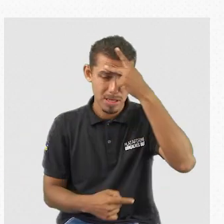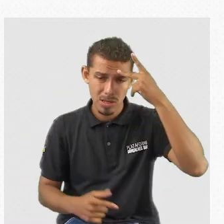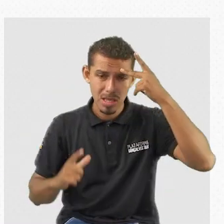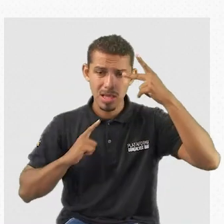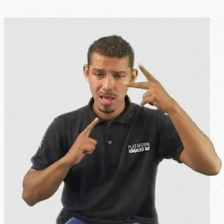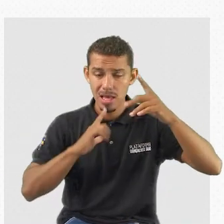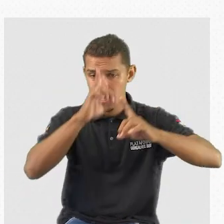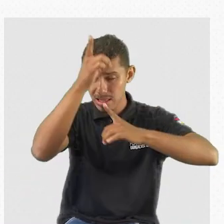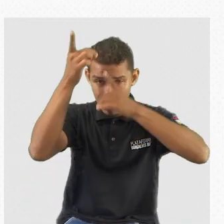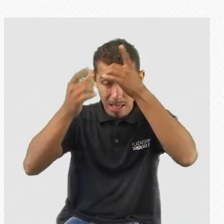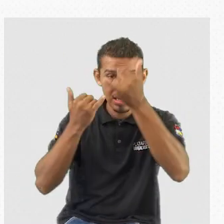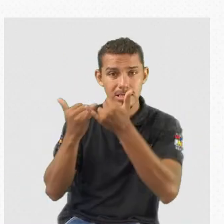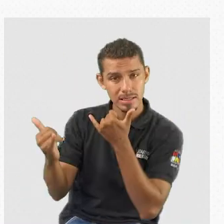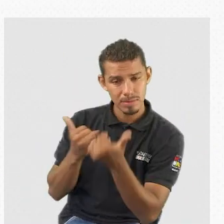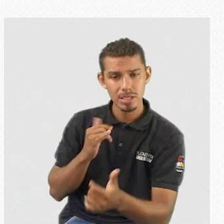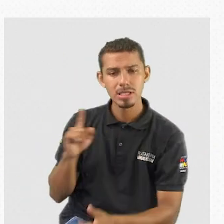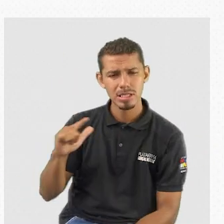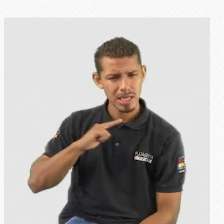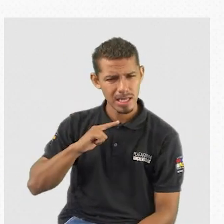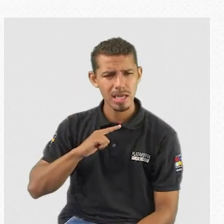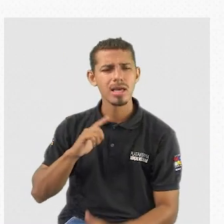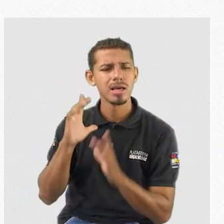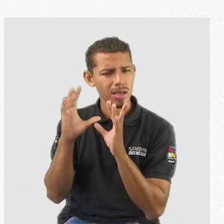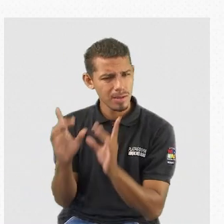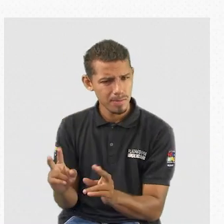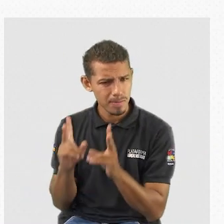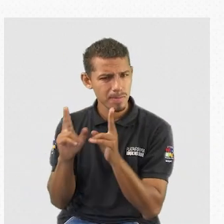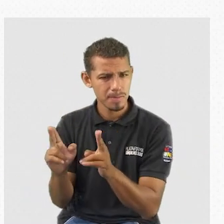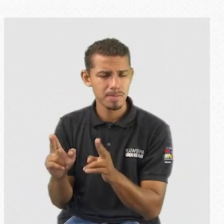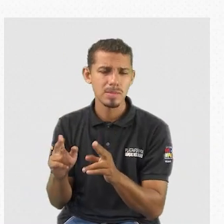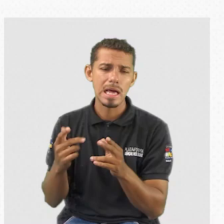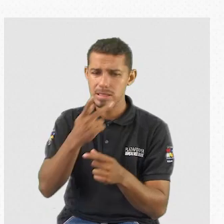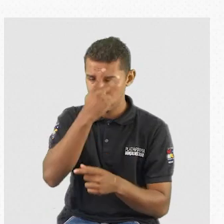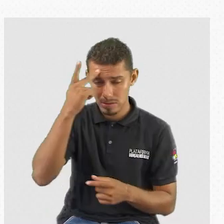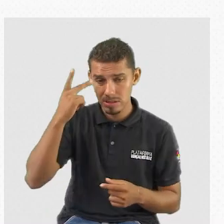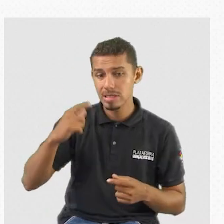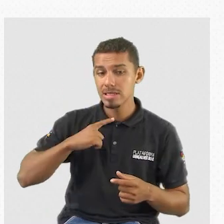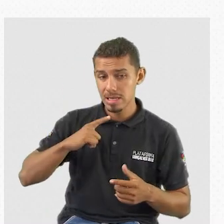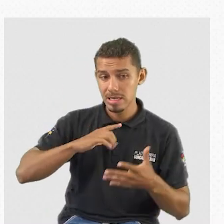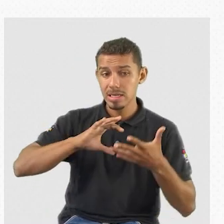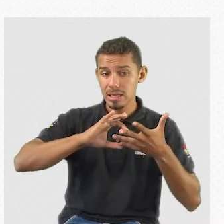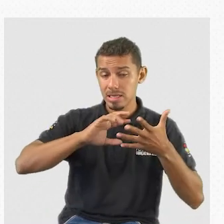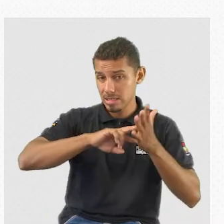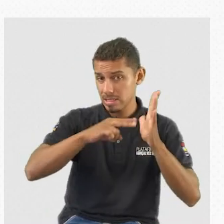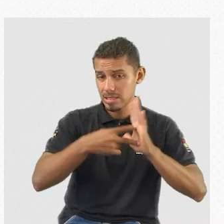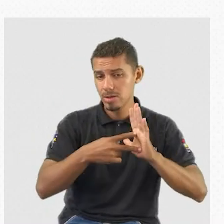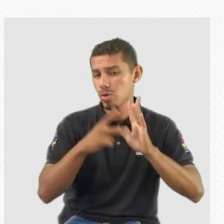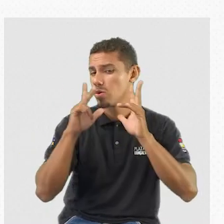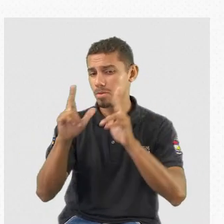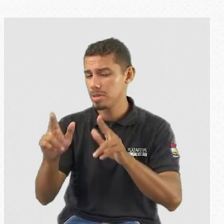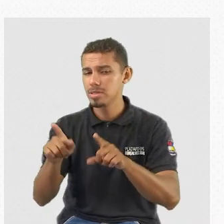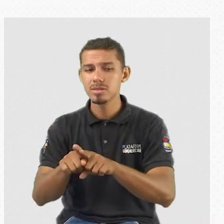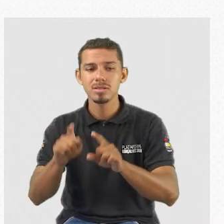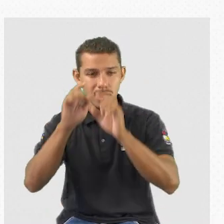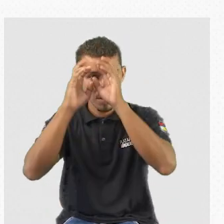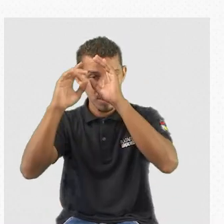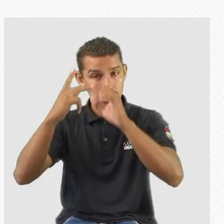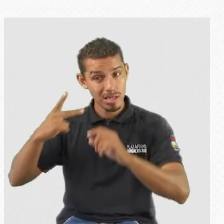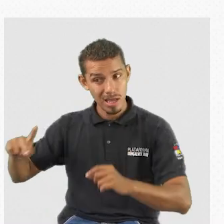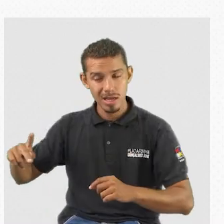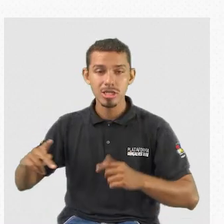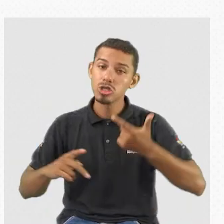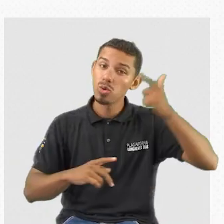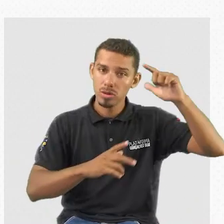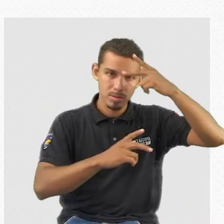ideias semelhantes. Então, para que haja o mesmo significado, essas pessoas precisam que esses signos sejam o mesmo na mente dela e de